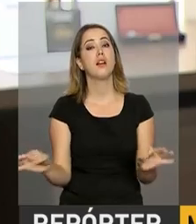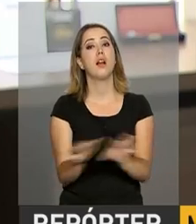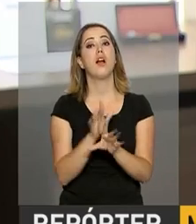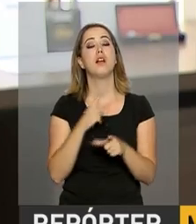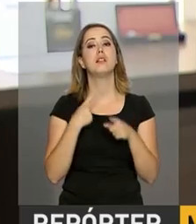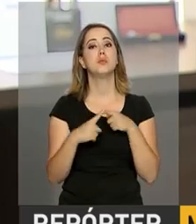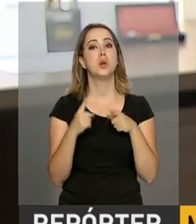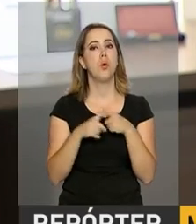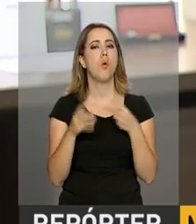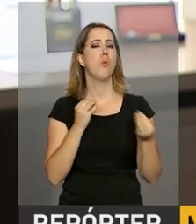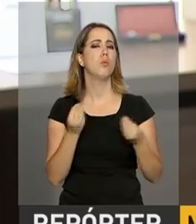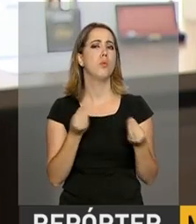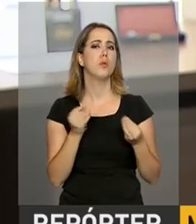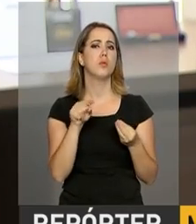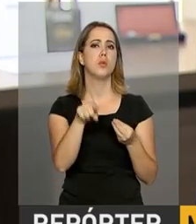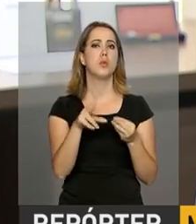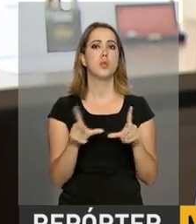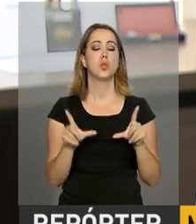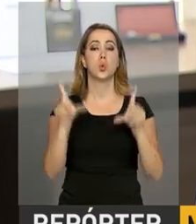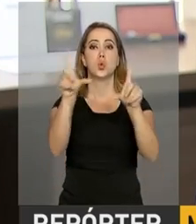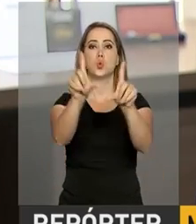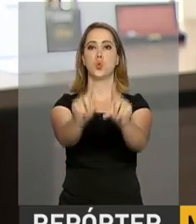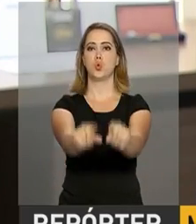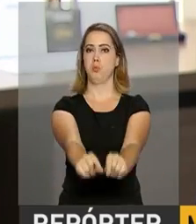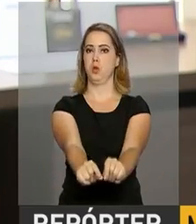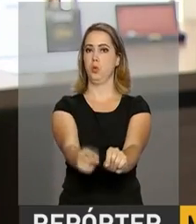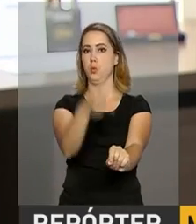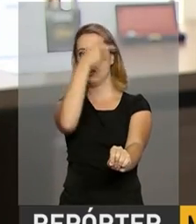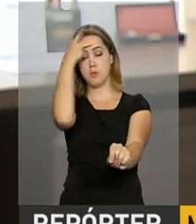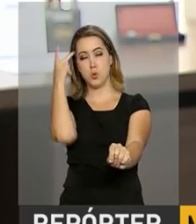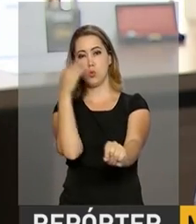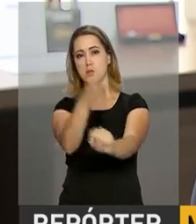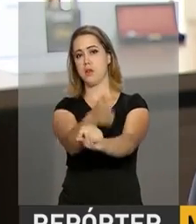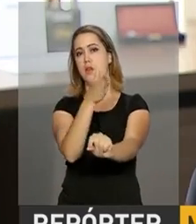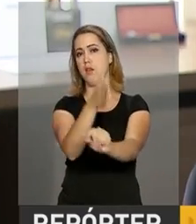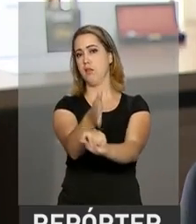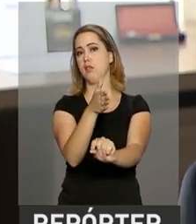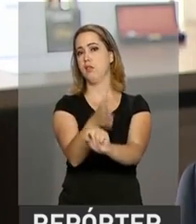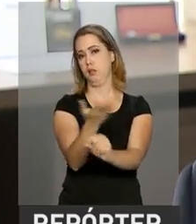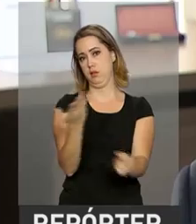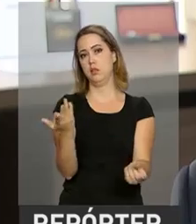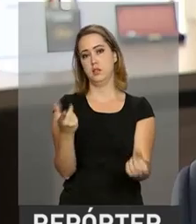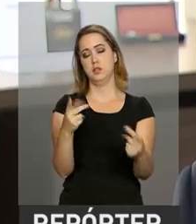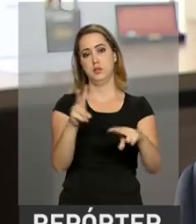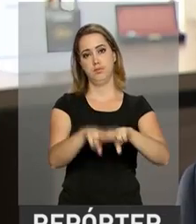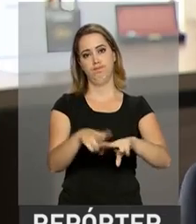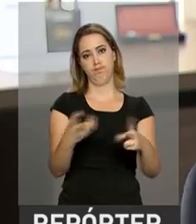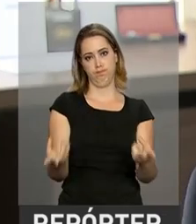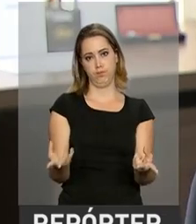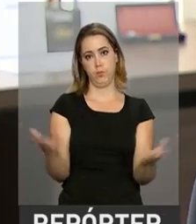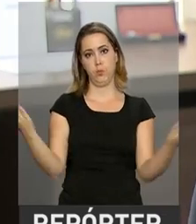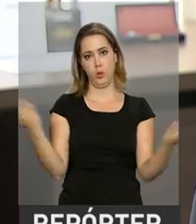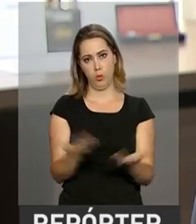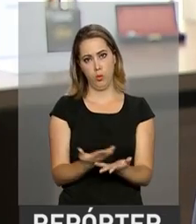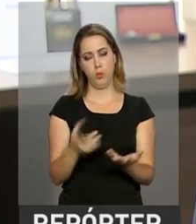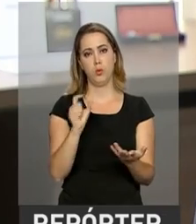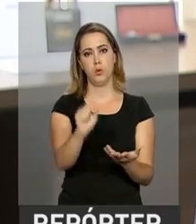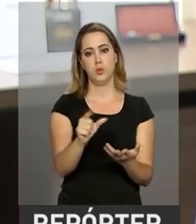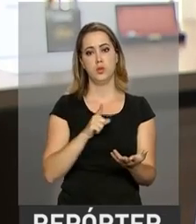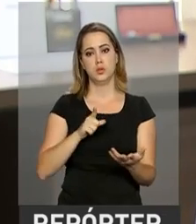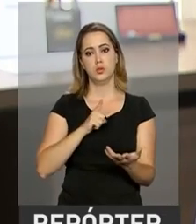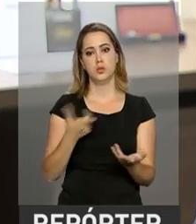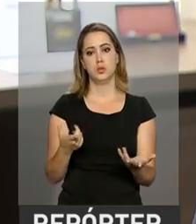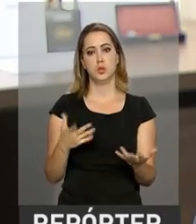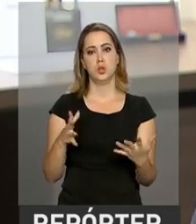diminua a entrada de pessoas no sistema prisional hoje o sistema prisional infelizmente ele tem